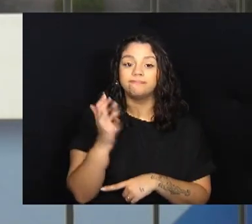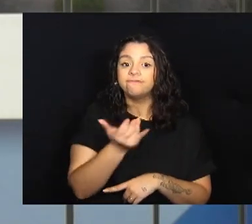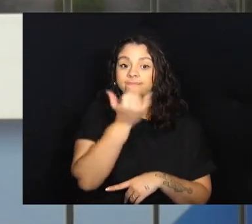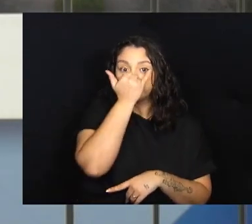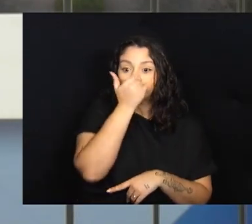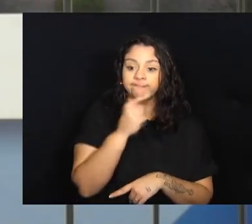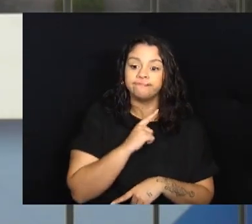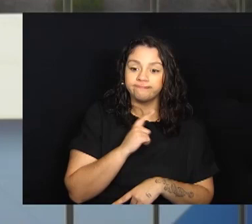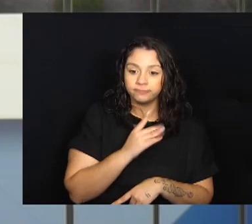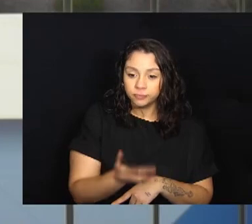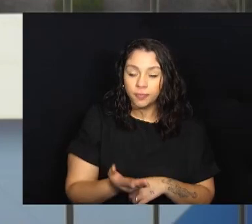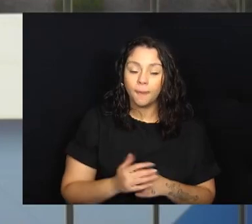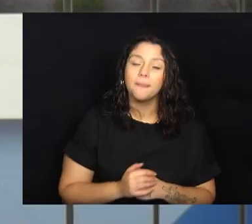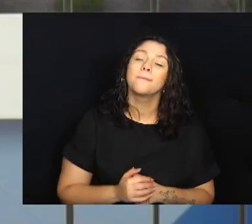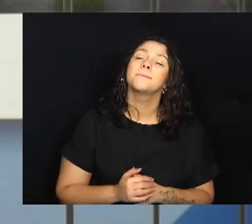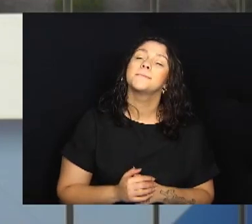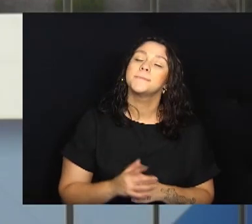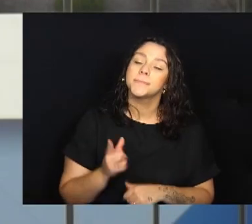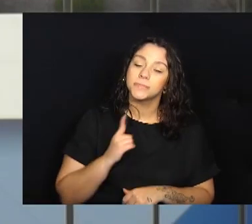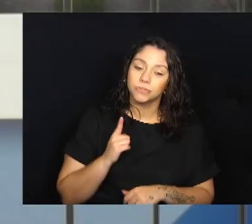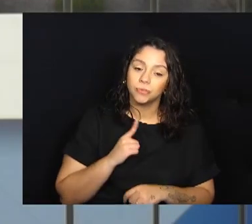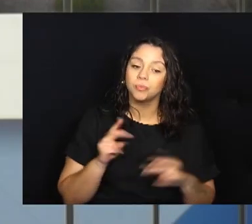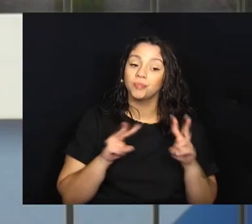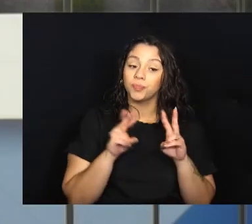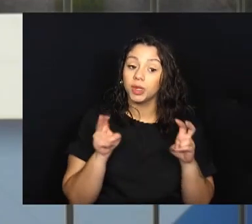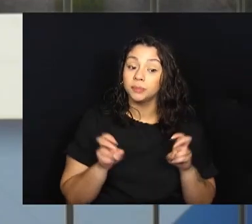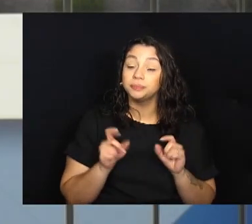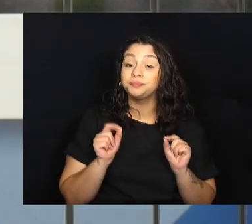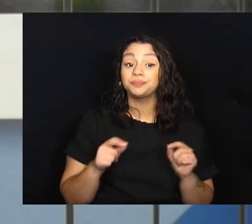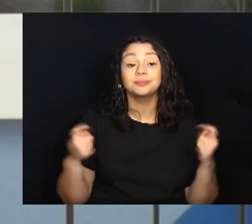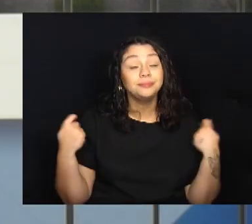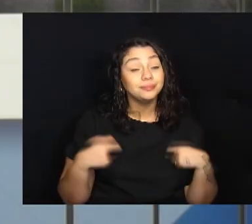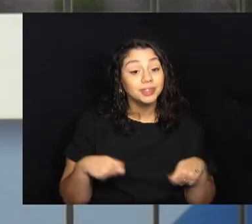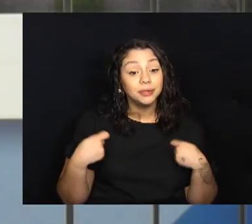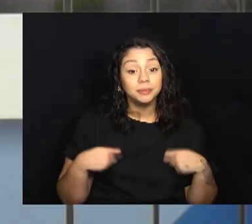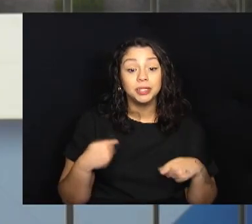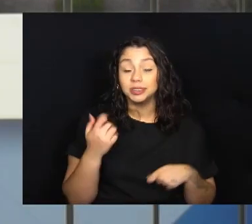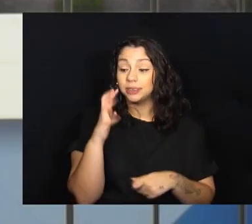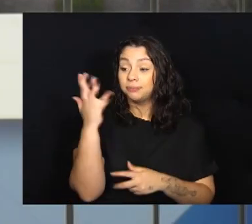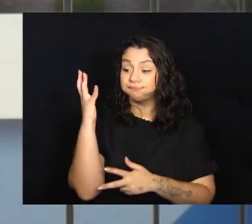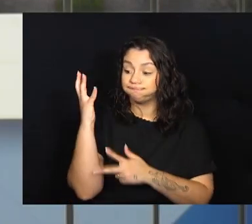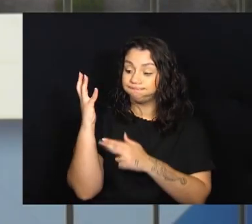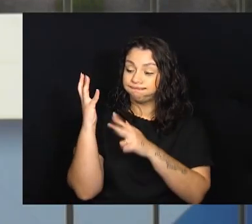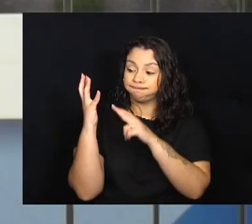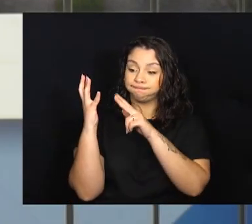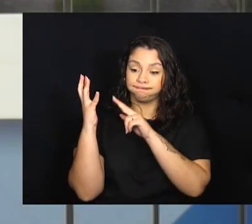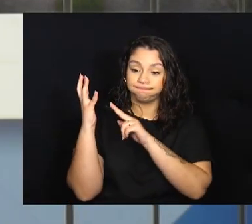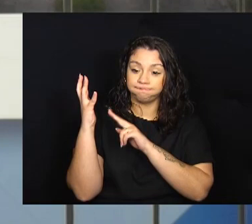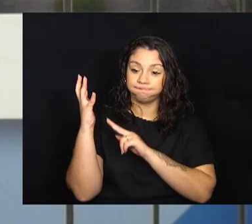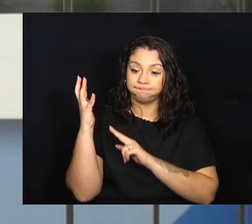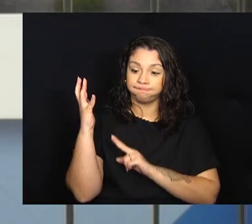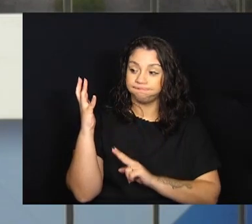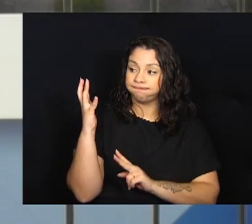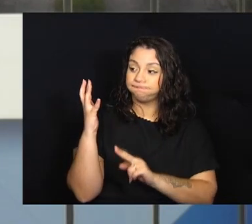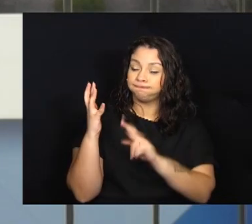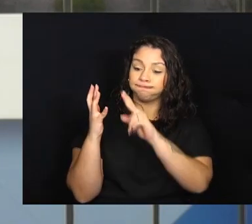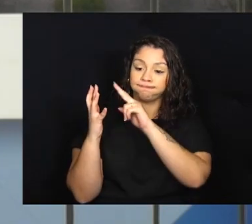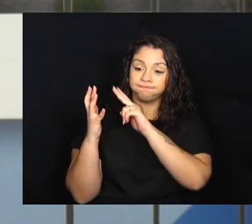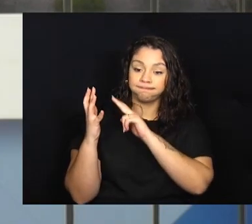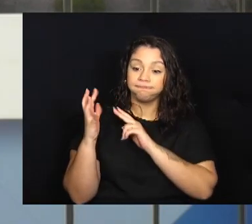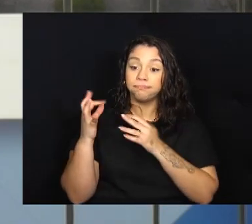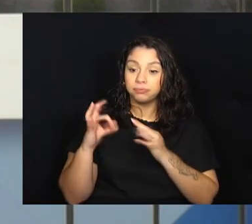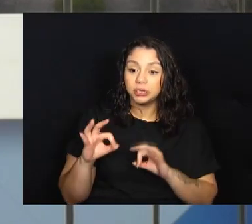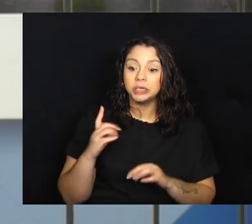caso? Aí entra uma questão que é necessário fazer um manejo adequado dessas árvores, né? Então, a gente está tendo